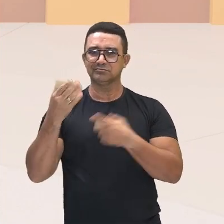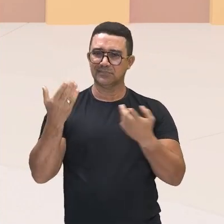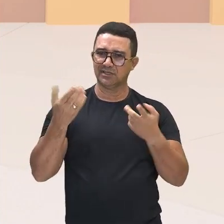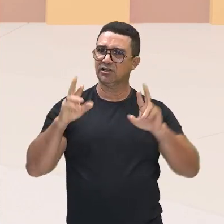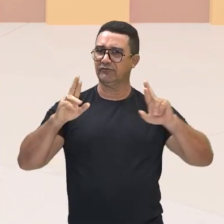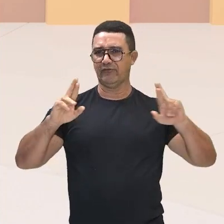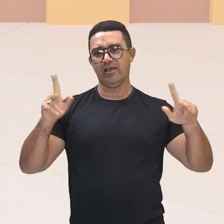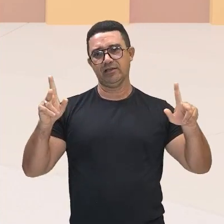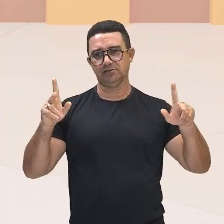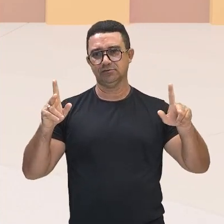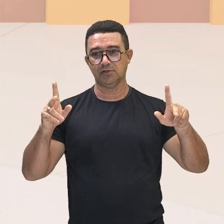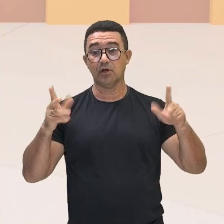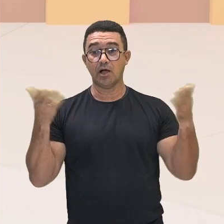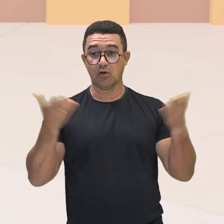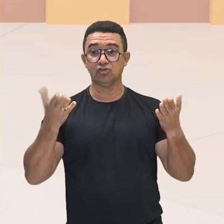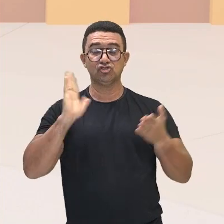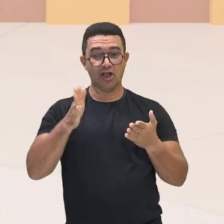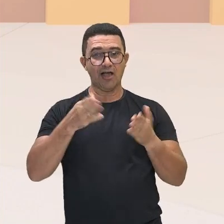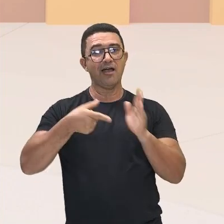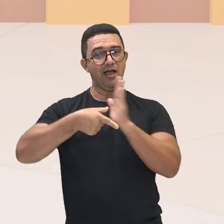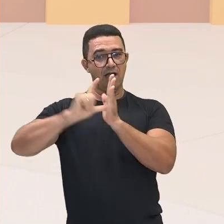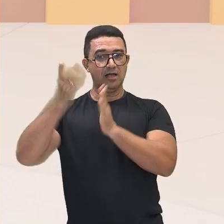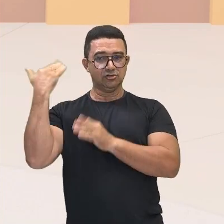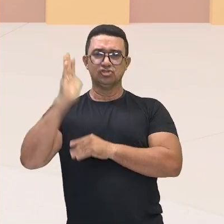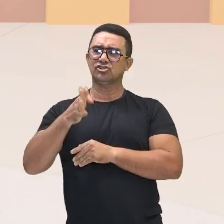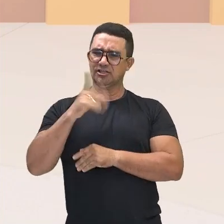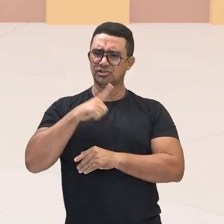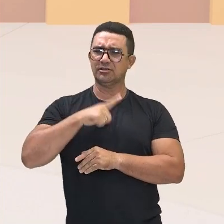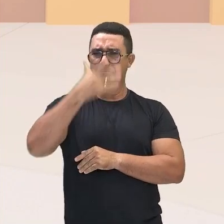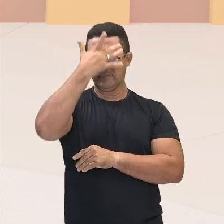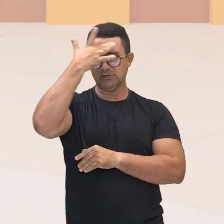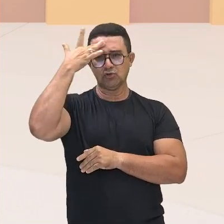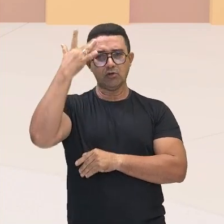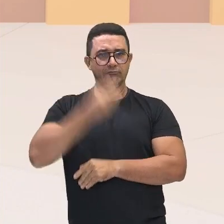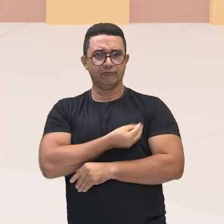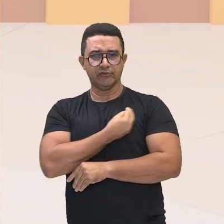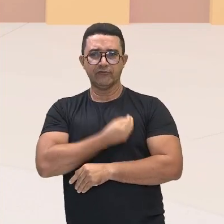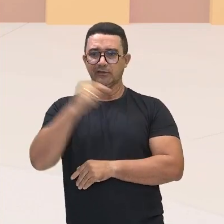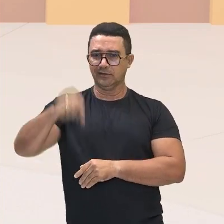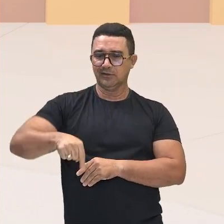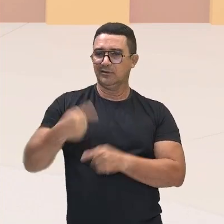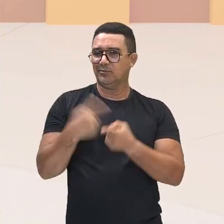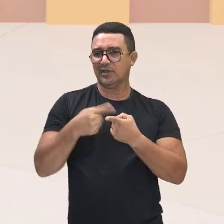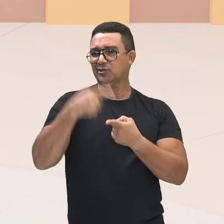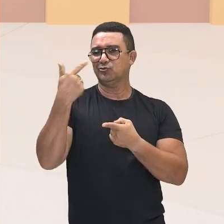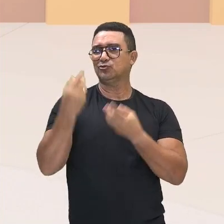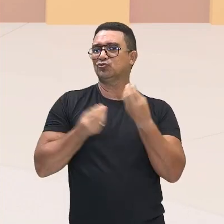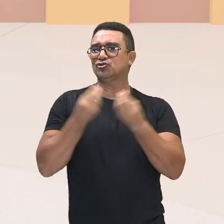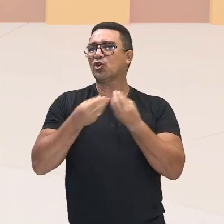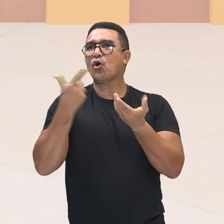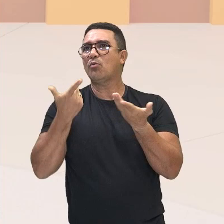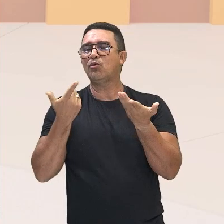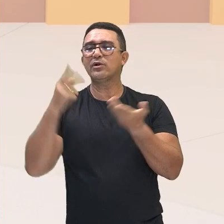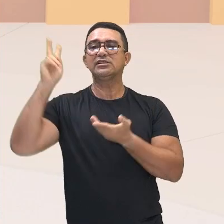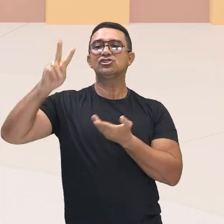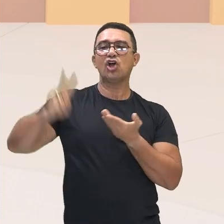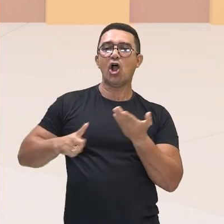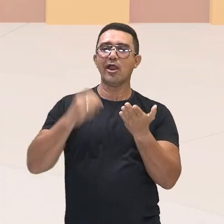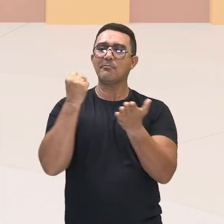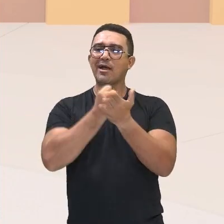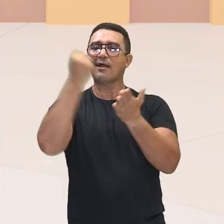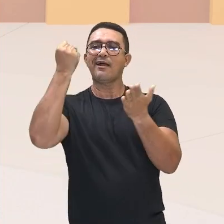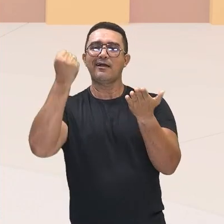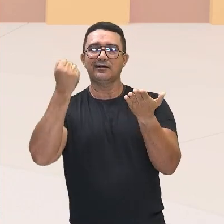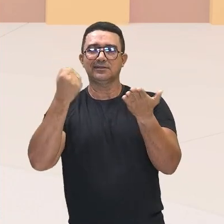como eu já falei, não existia essa documentação. Eles não tinham essa preocupação de contar as suas histórias, as suas